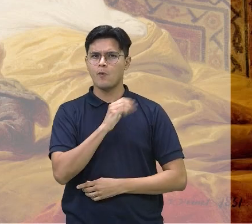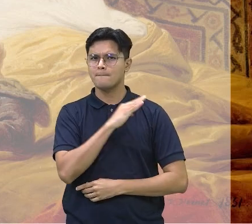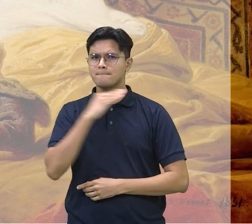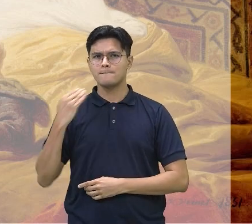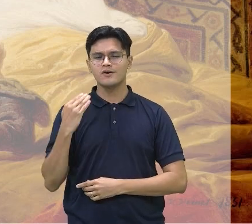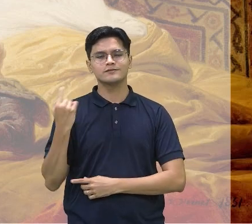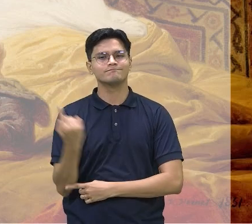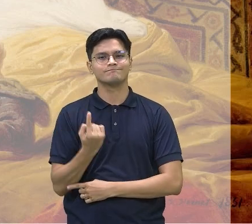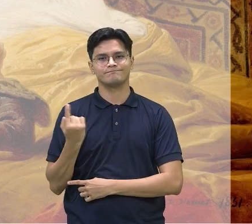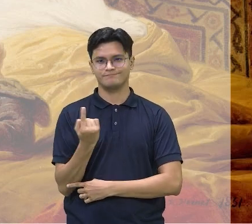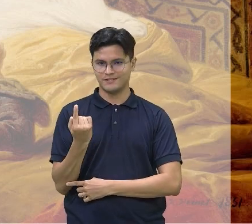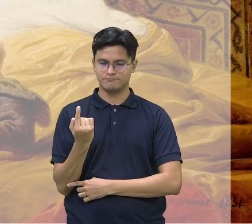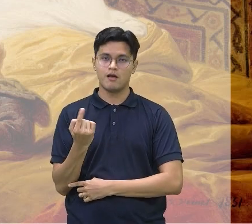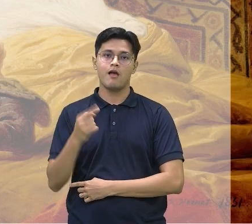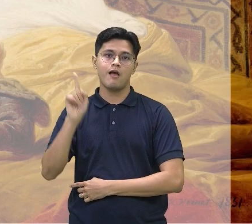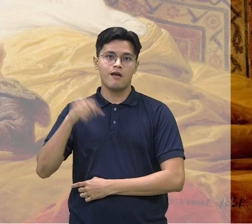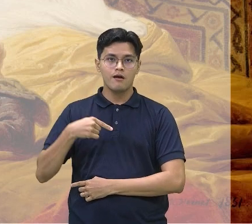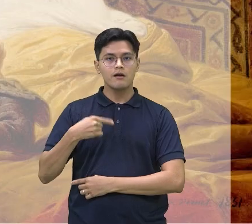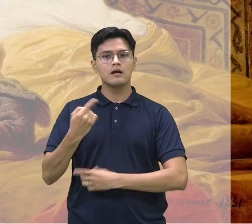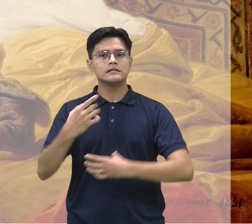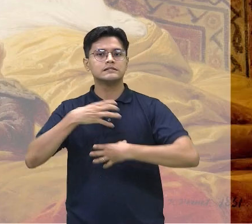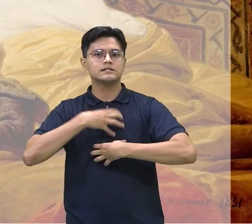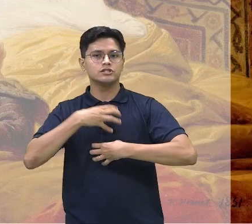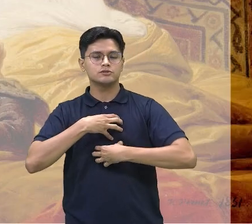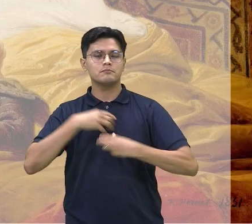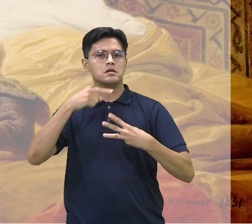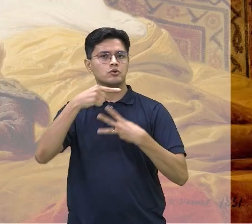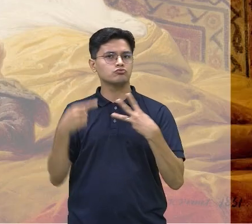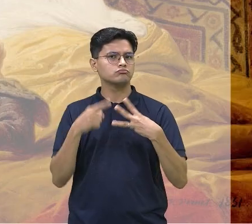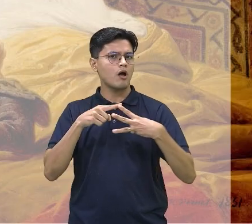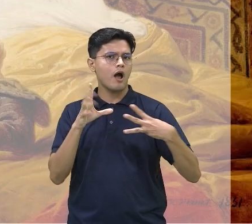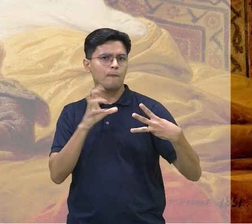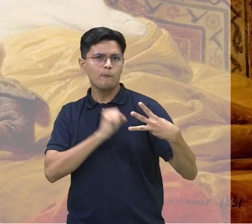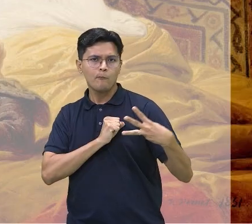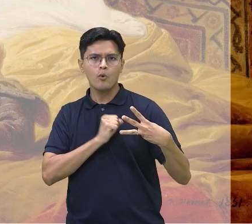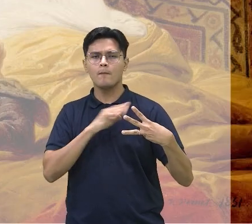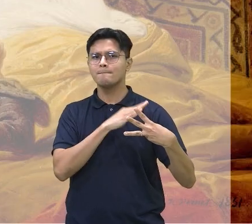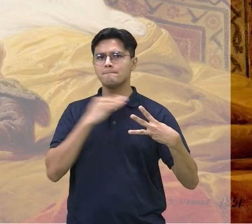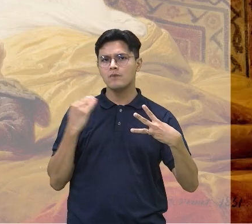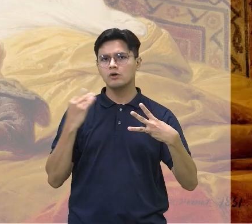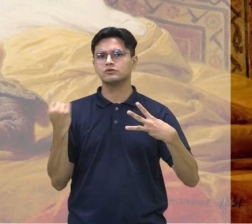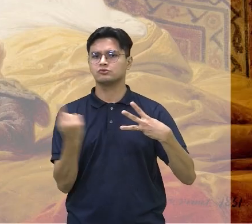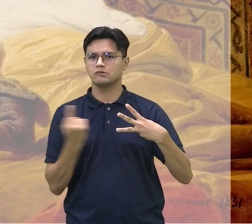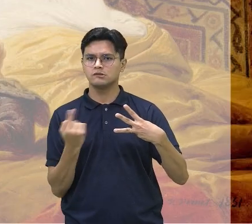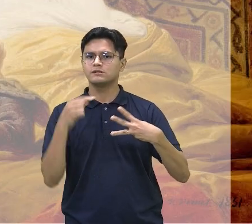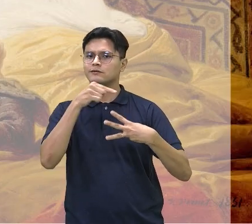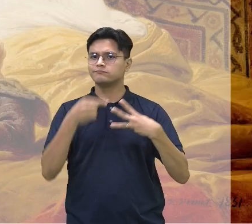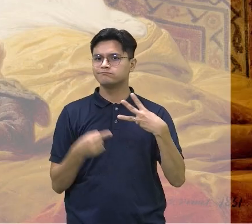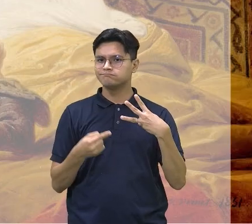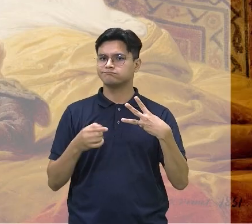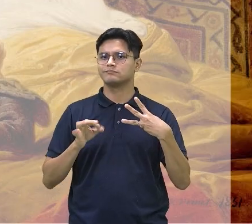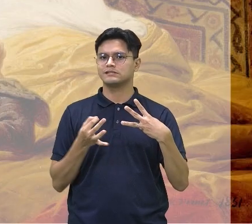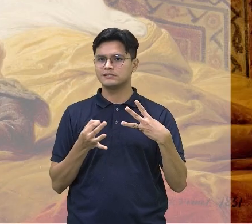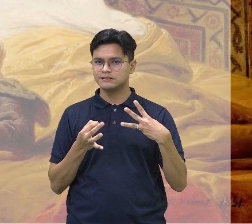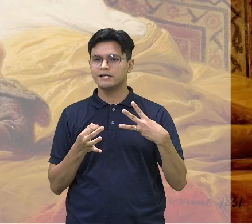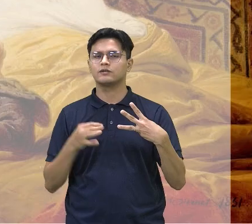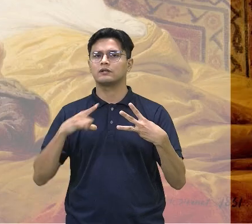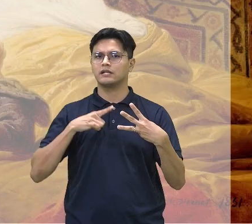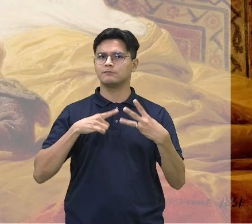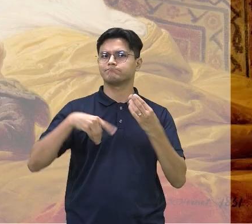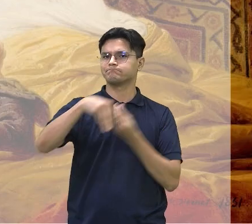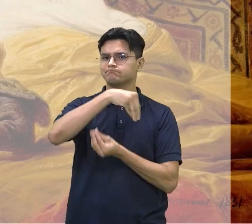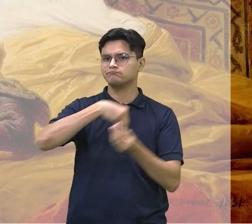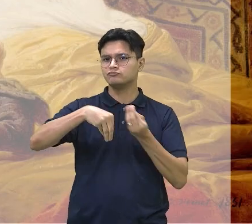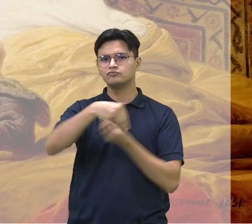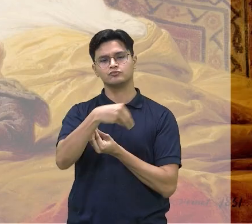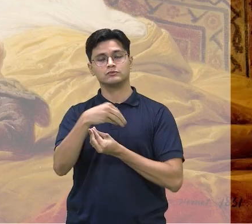sentimentos que os escritores, quem está vivenciando, são essa confusão, né? Essa mistura, tá? Então